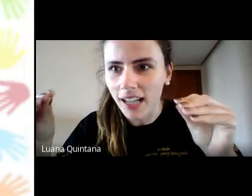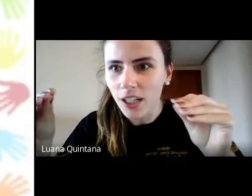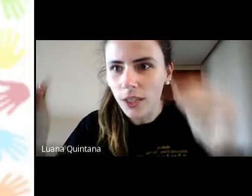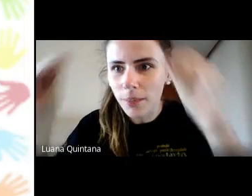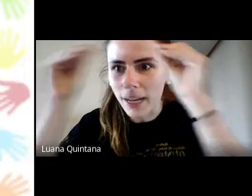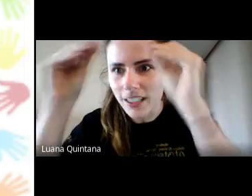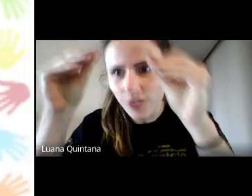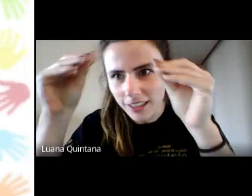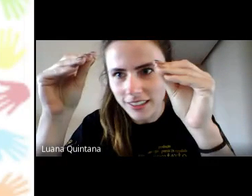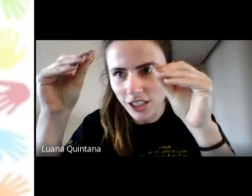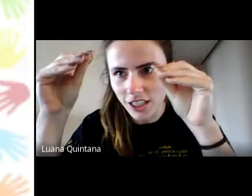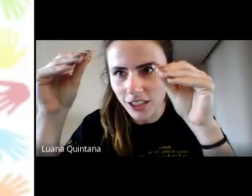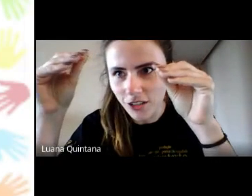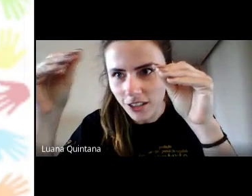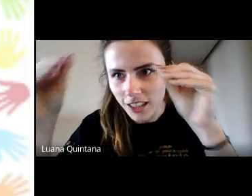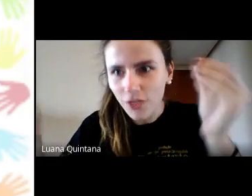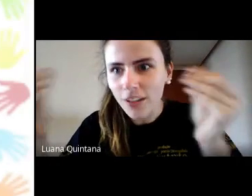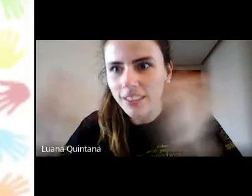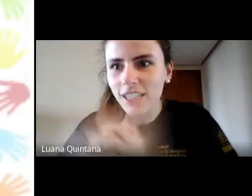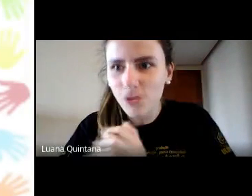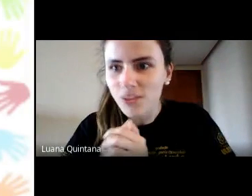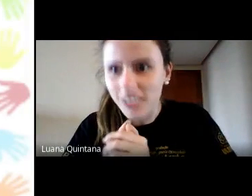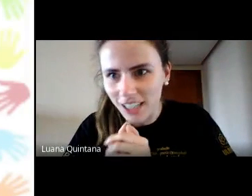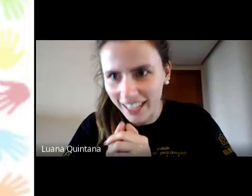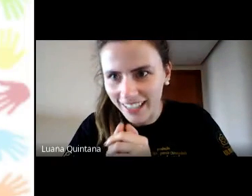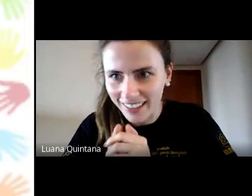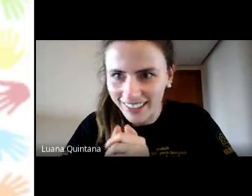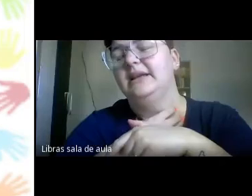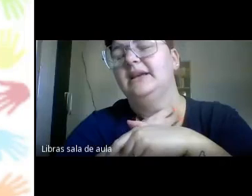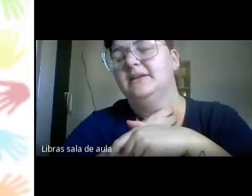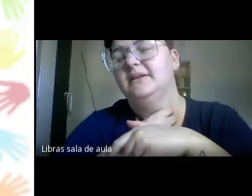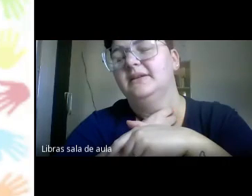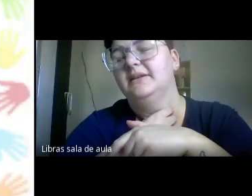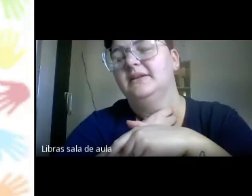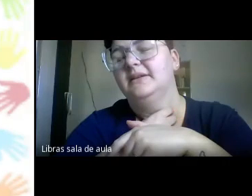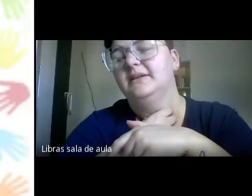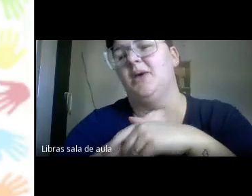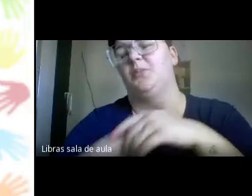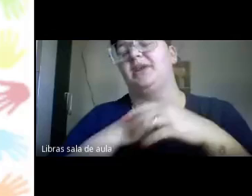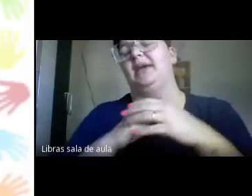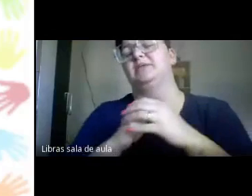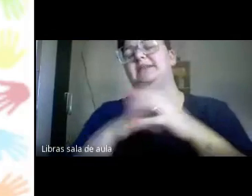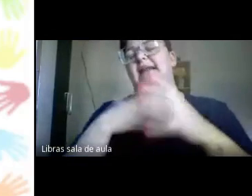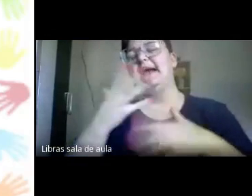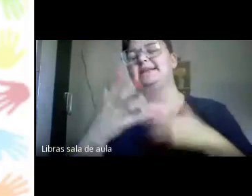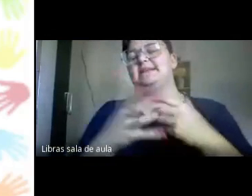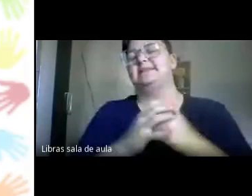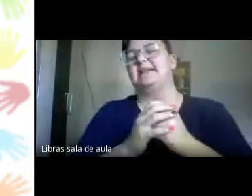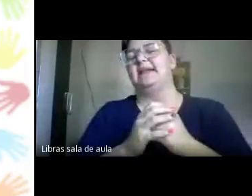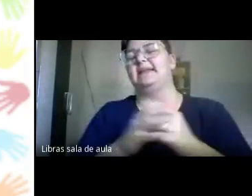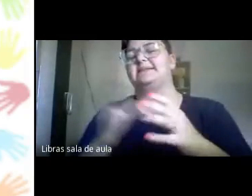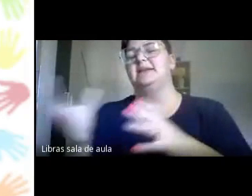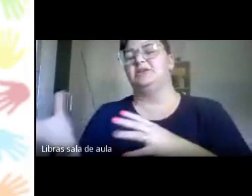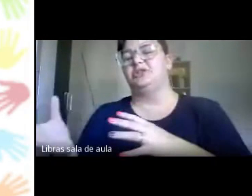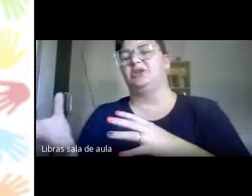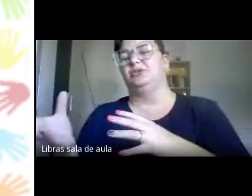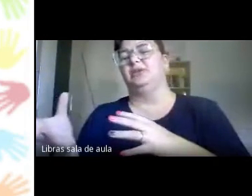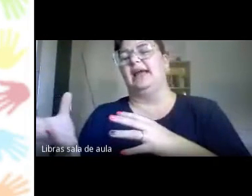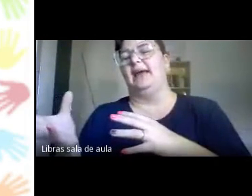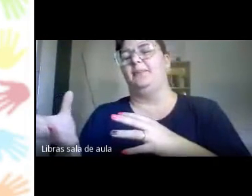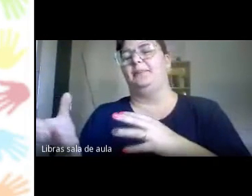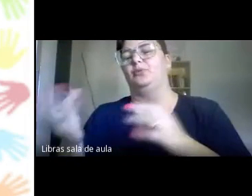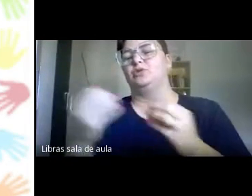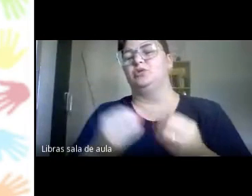pegar o que mais faz sentido e fazer a junção, né? Isso. Porque os sinais, eles têm que ter